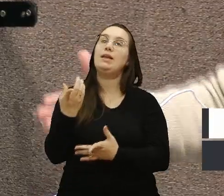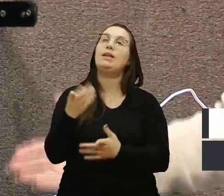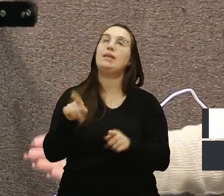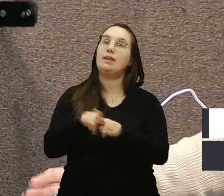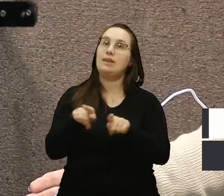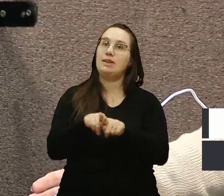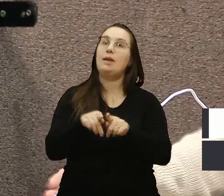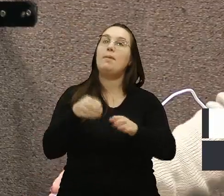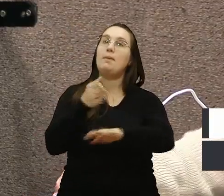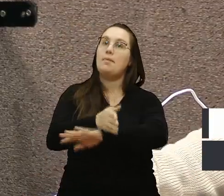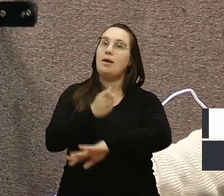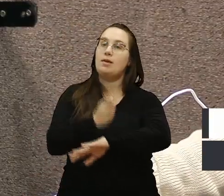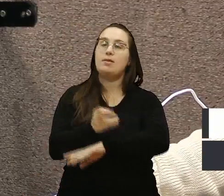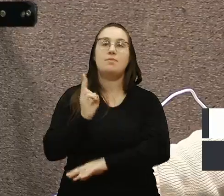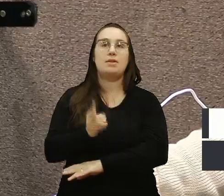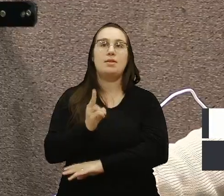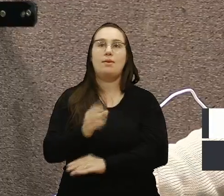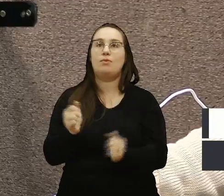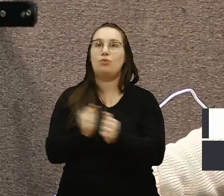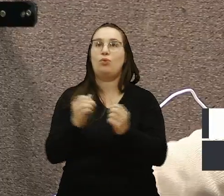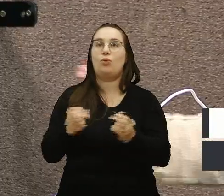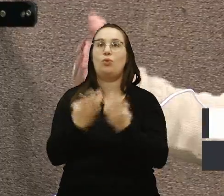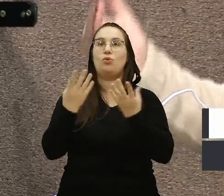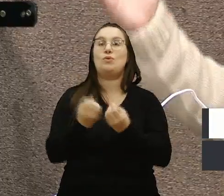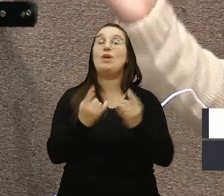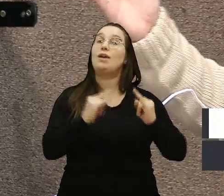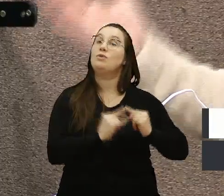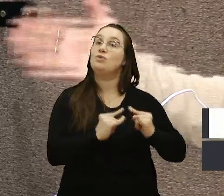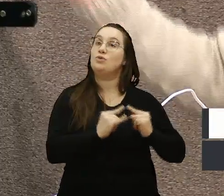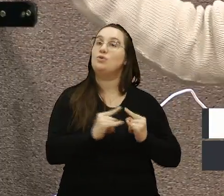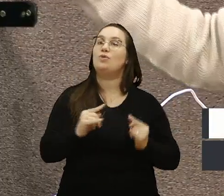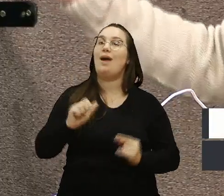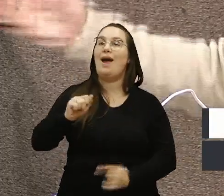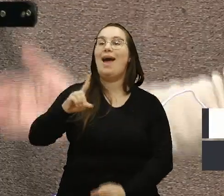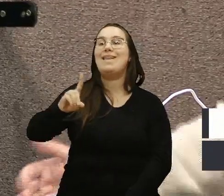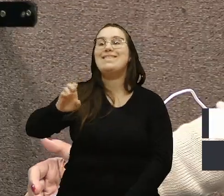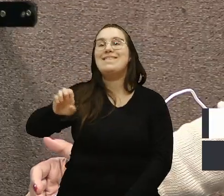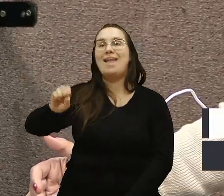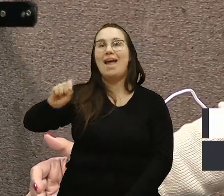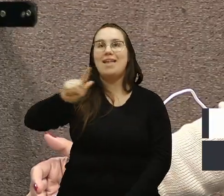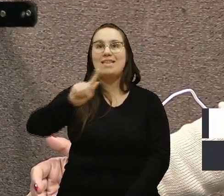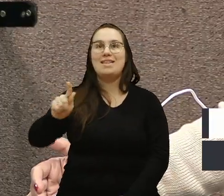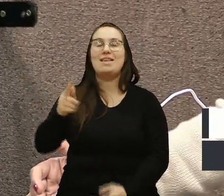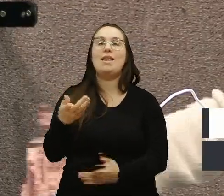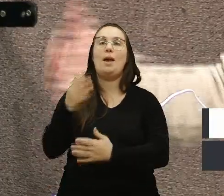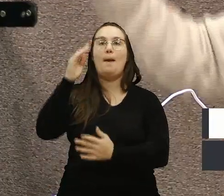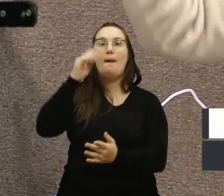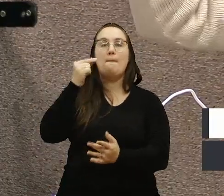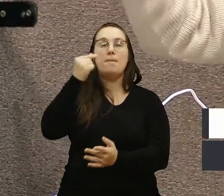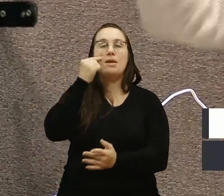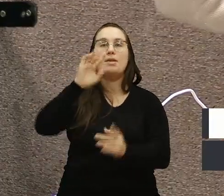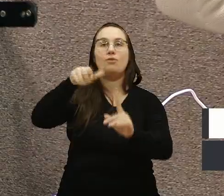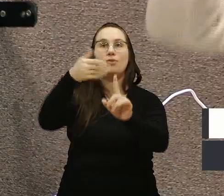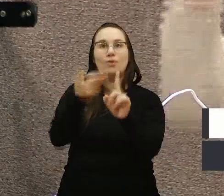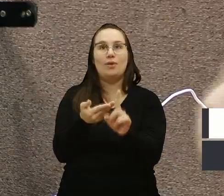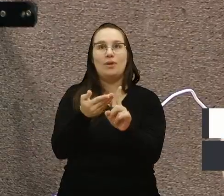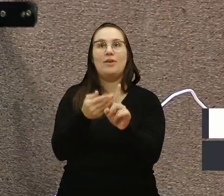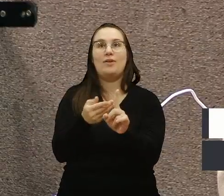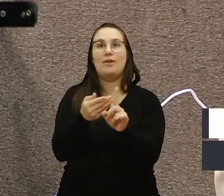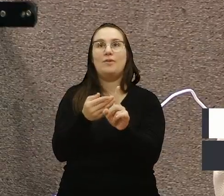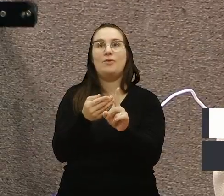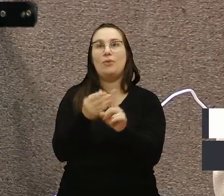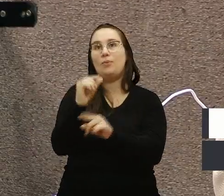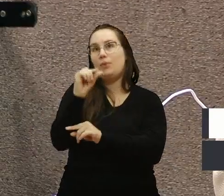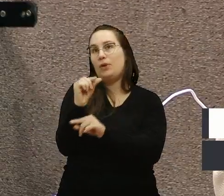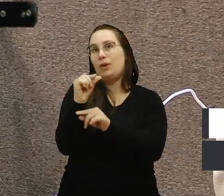adesguiano, também participa sempre conosco dos eventos da ADESG. Tenho certeza que ele e a família estarão presentes também nessa homenagem, porque desceu um pouquinho aqui justamente